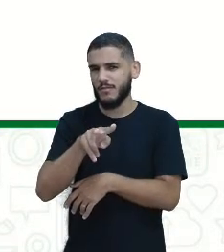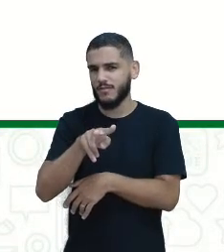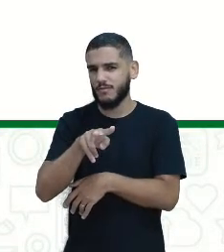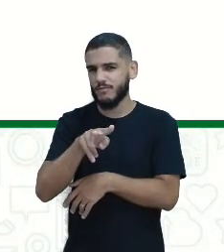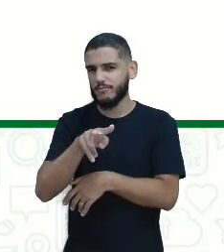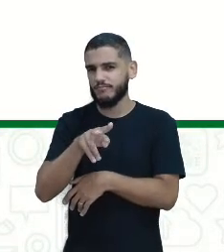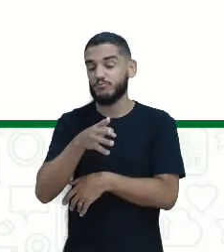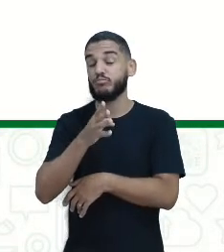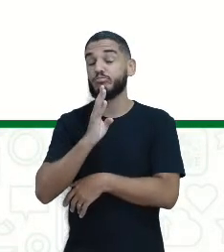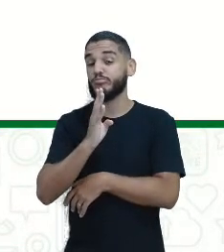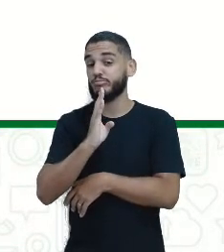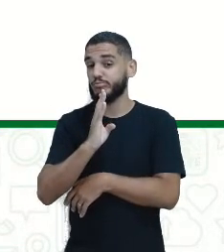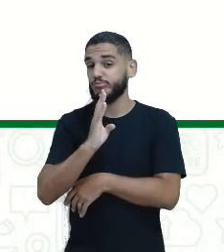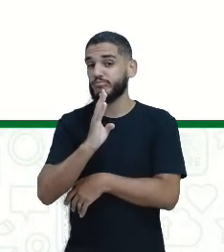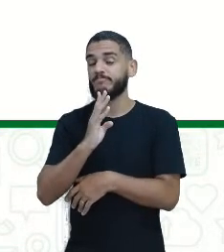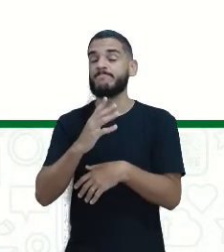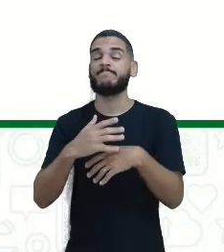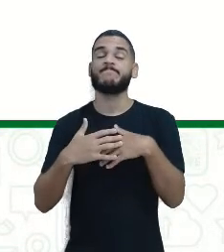Vê bem.